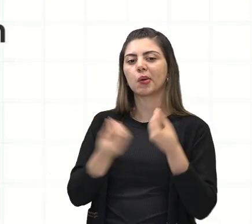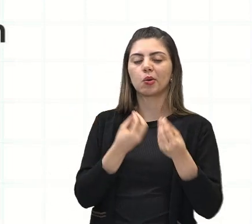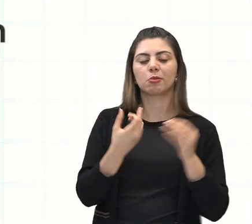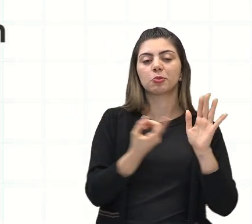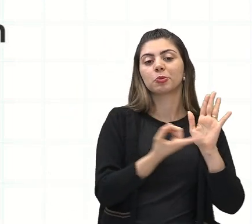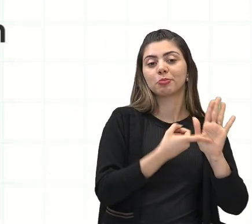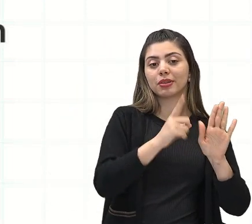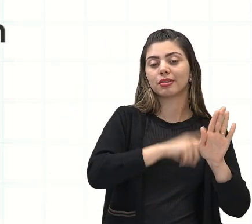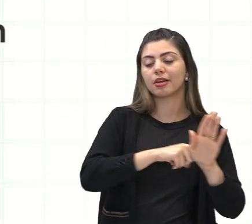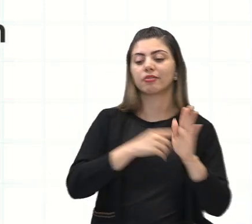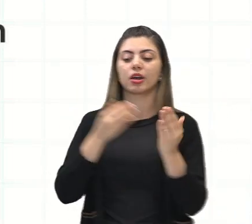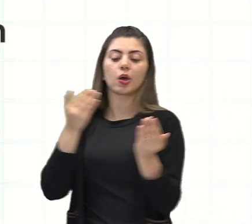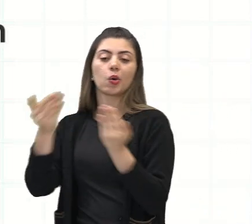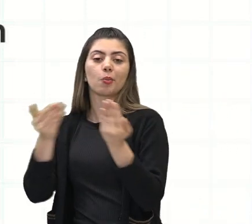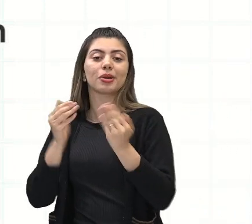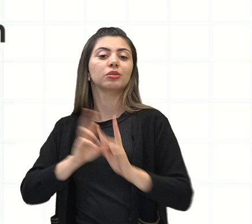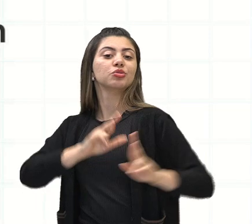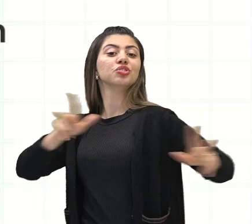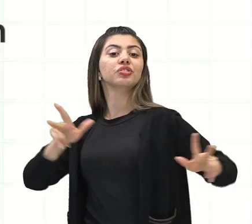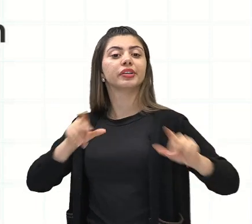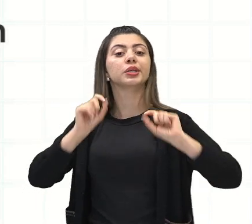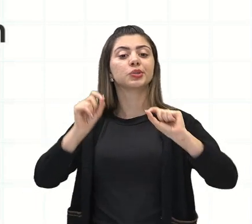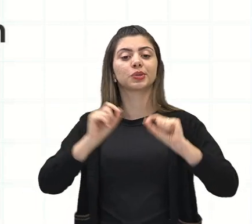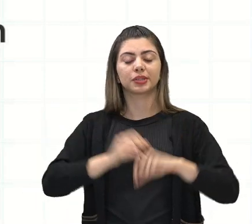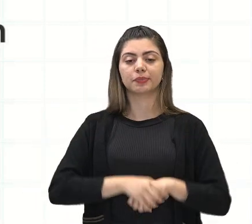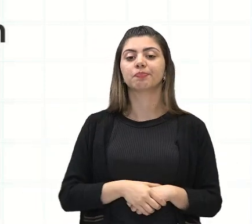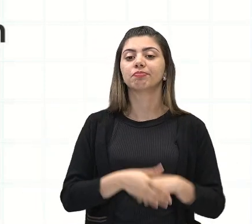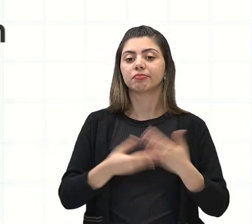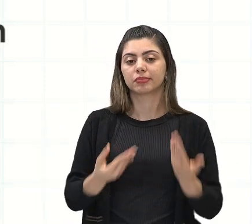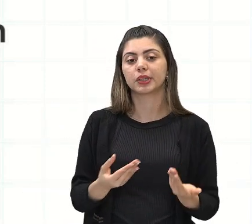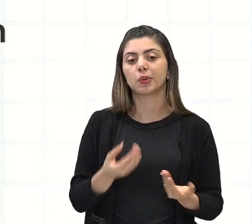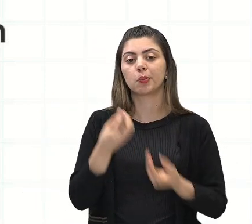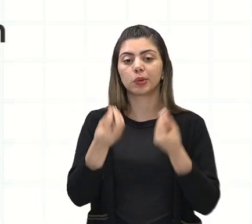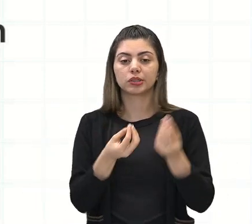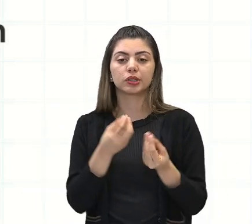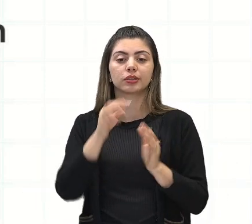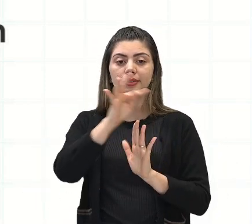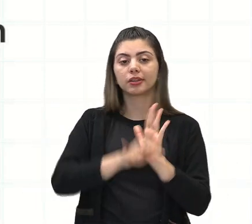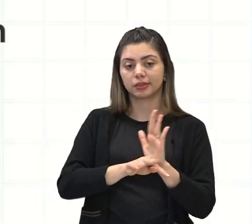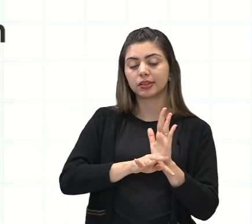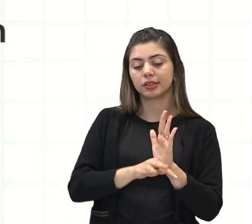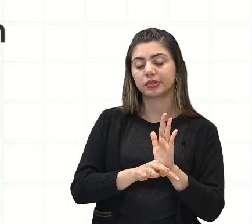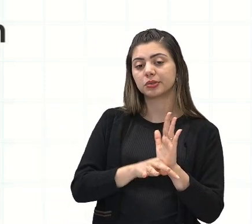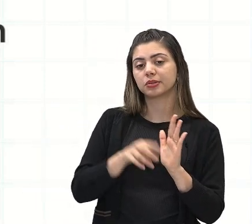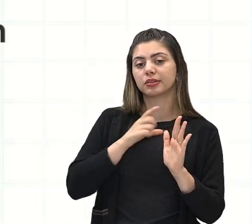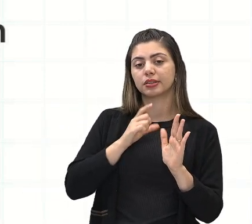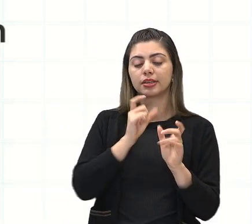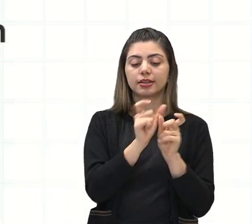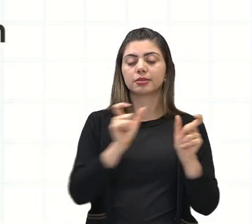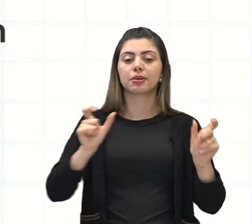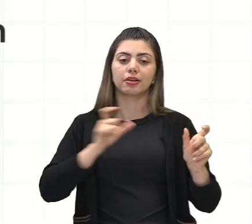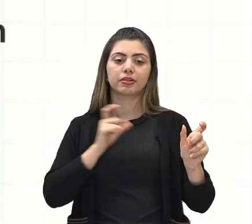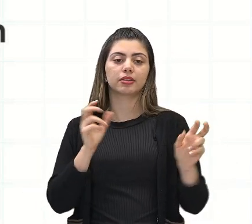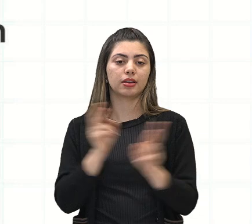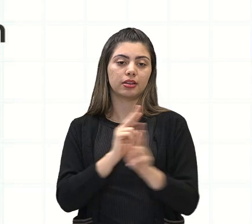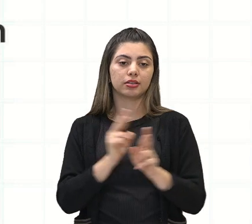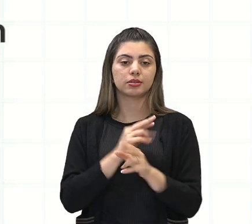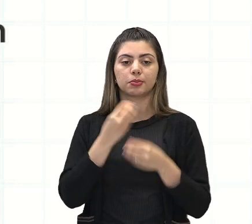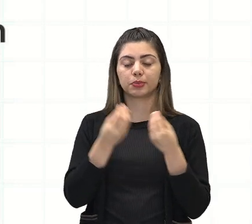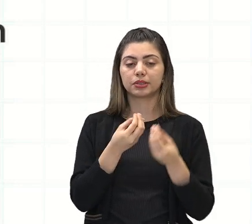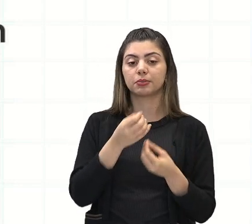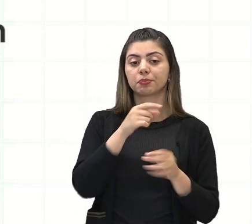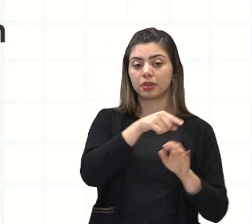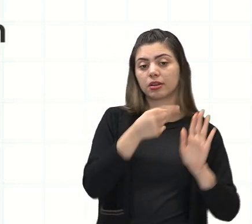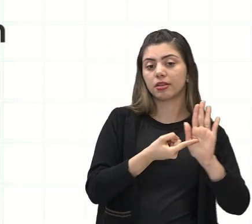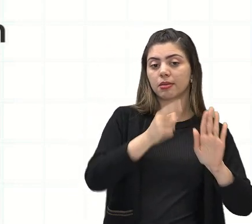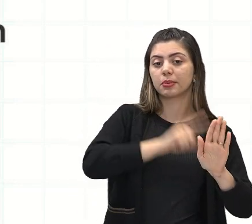metáfora. A diferença entre metáfora e comparação reside na forma como essa relação entre os elementos é estabelecida. Na